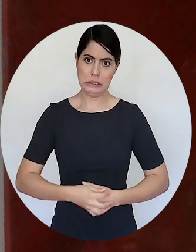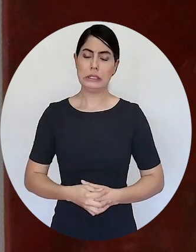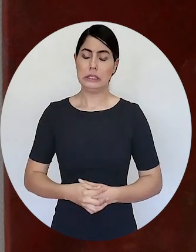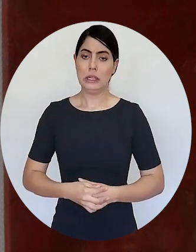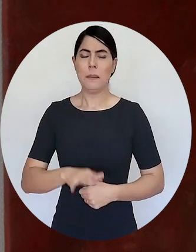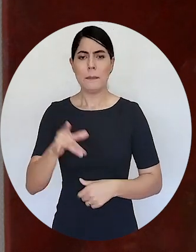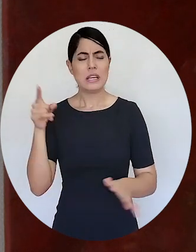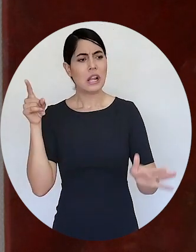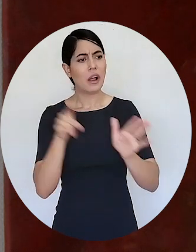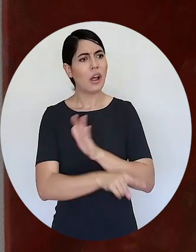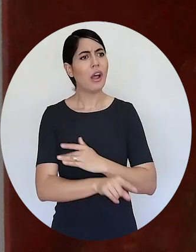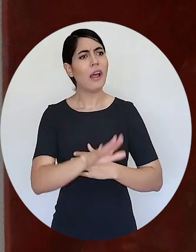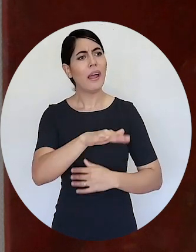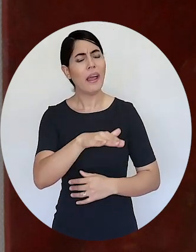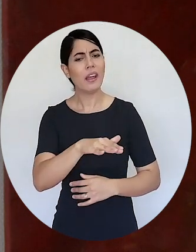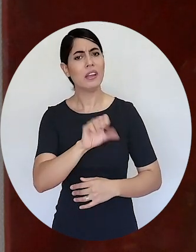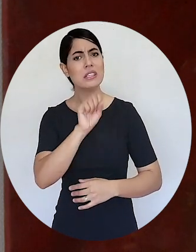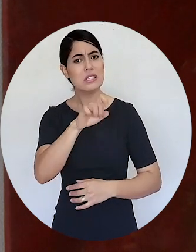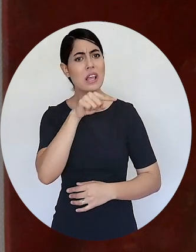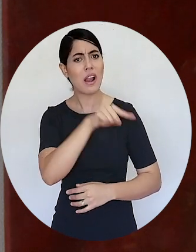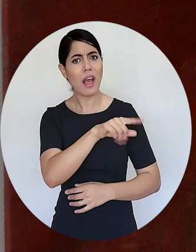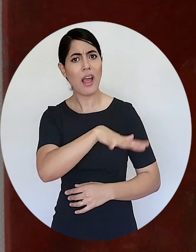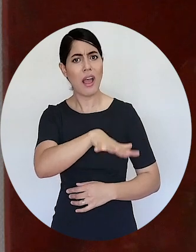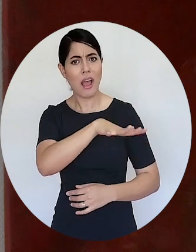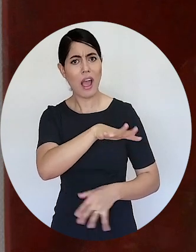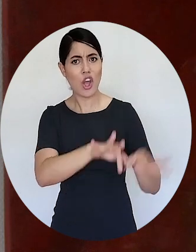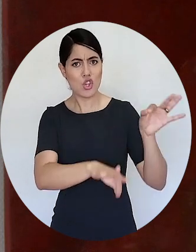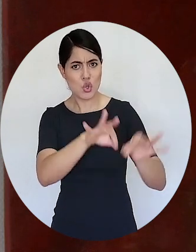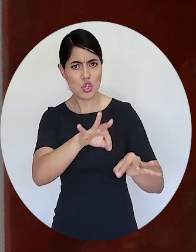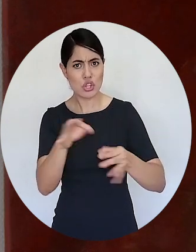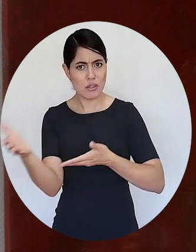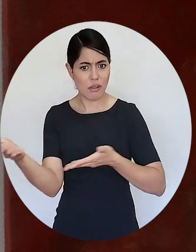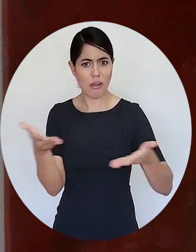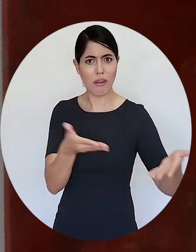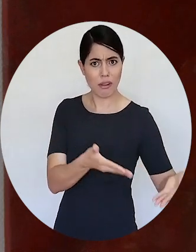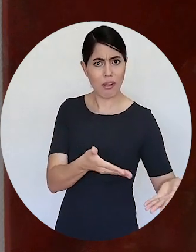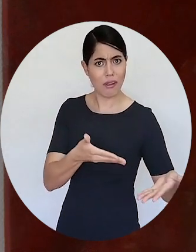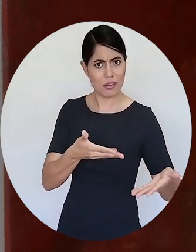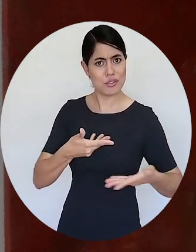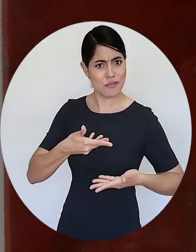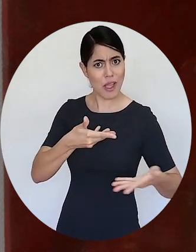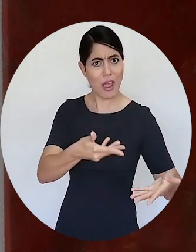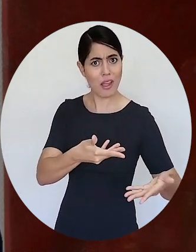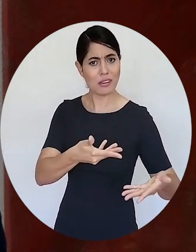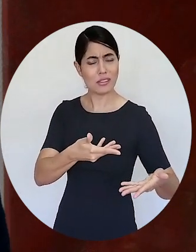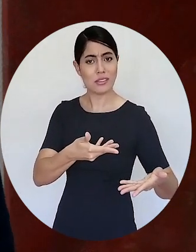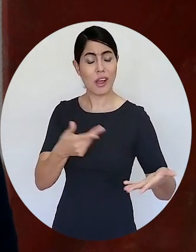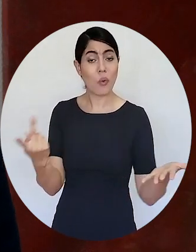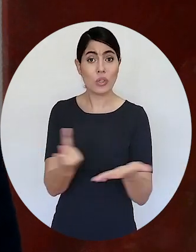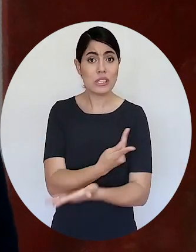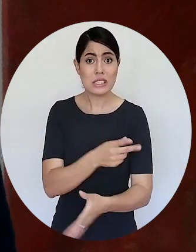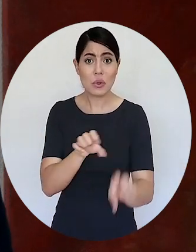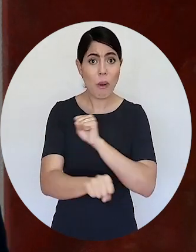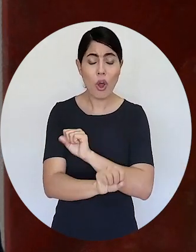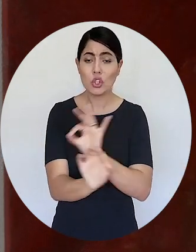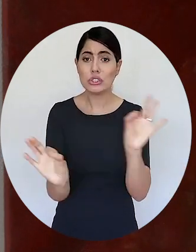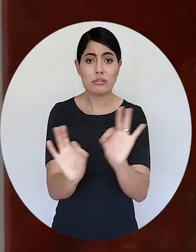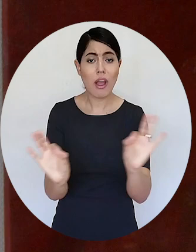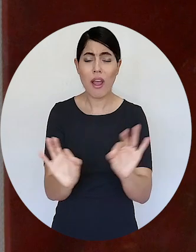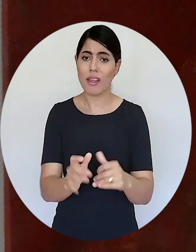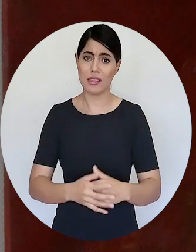matou. E ela dizia: se o magistrado tivesse me recebido, isso não teria ocorrido. O